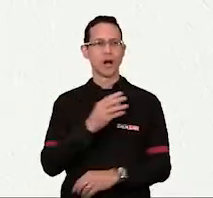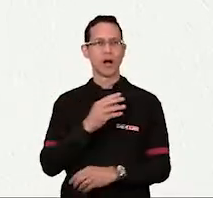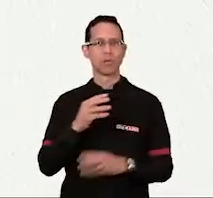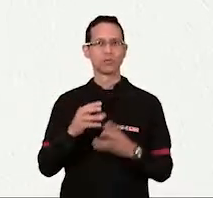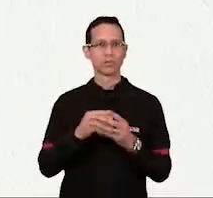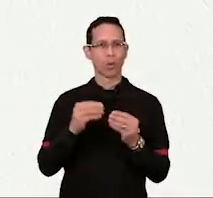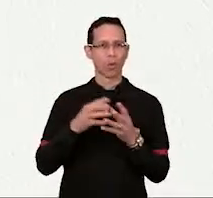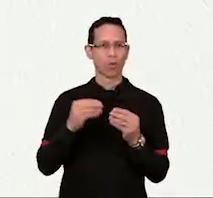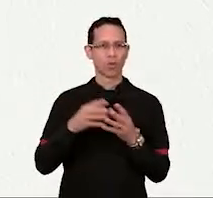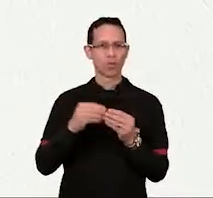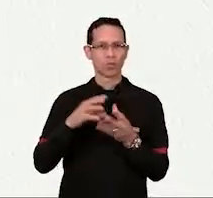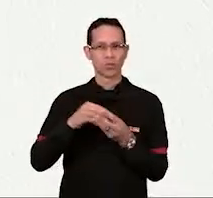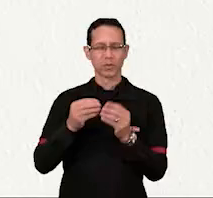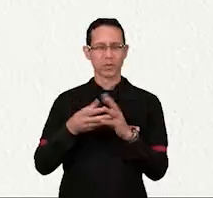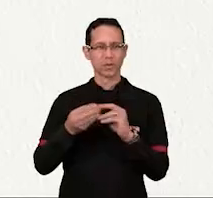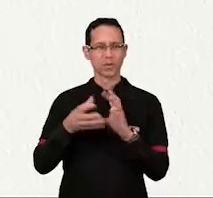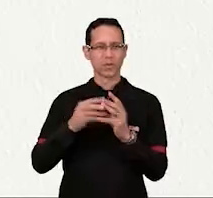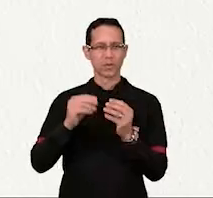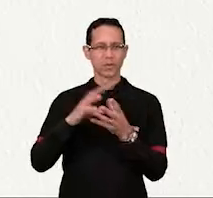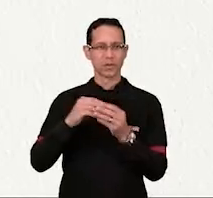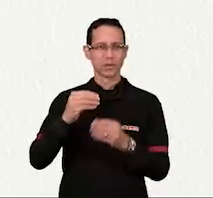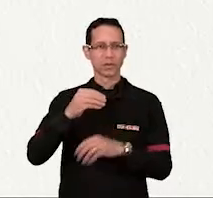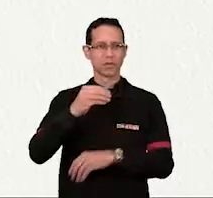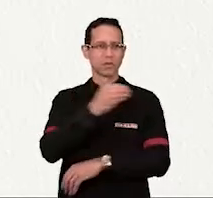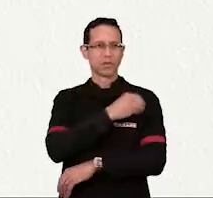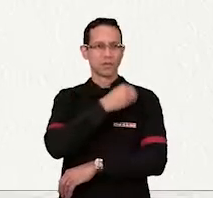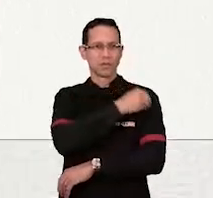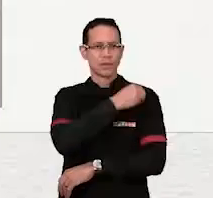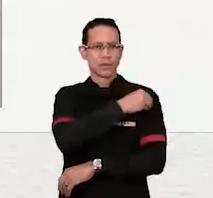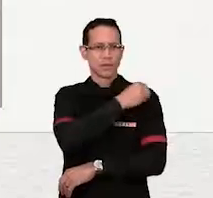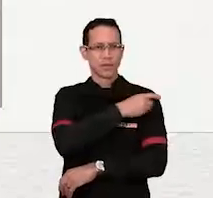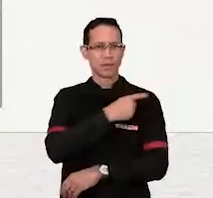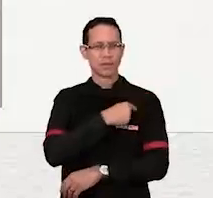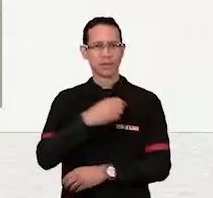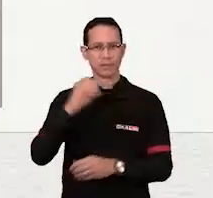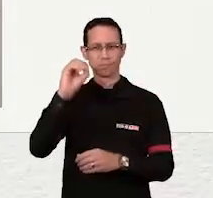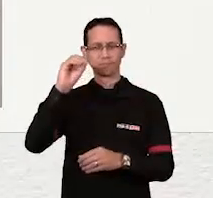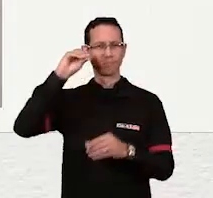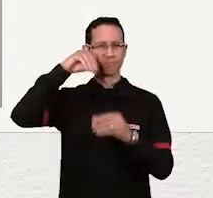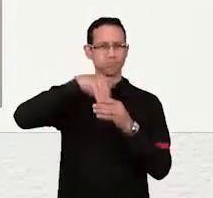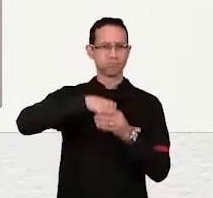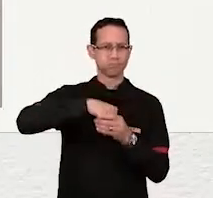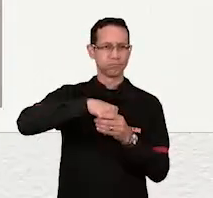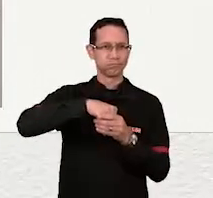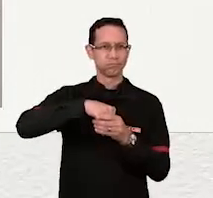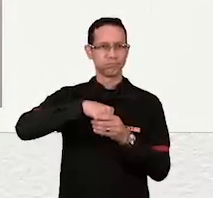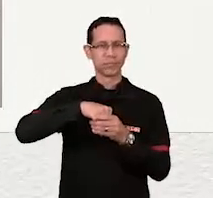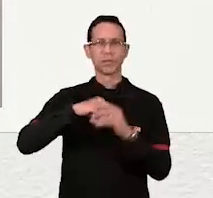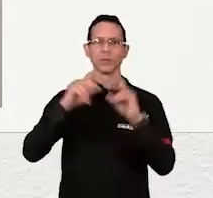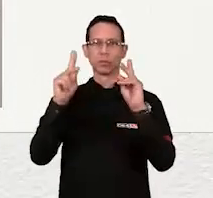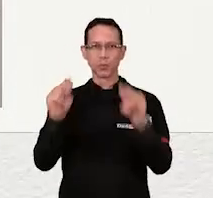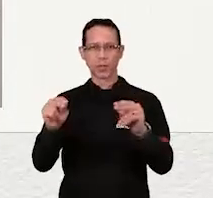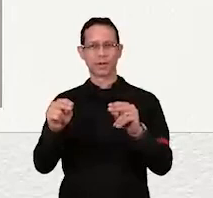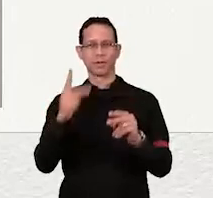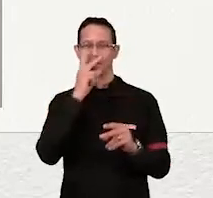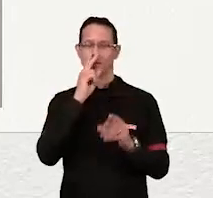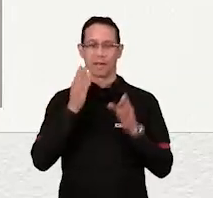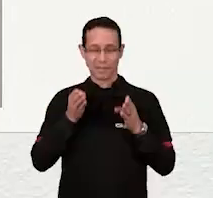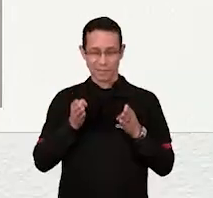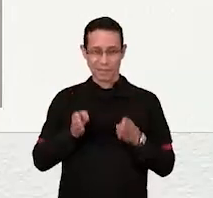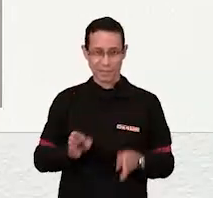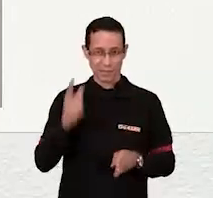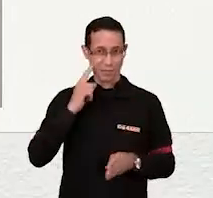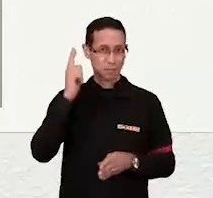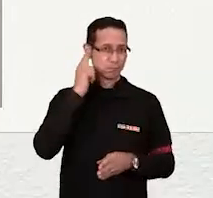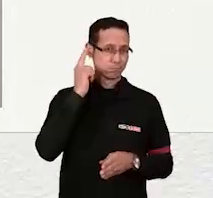mão, comecei a desfiar, era um algodão esquecido lá dentro. E ele adquiriu o formato do conduto do Pug. Então, eu acho que ele tem esse pedúnculo